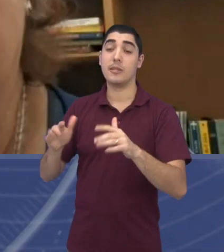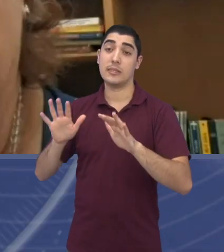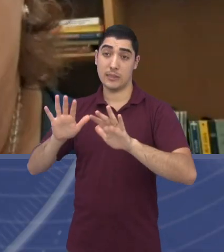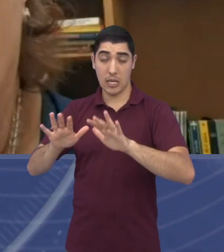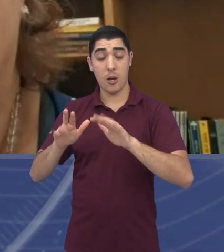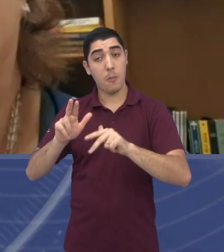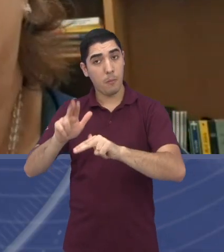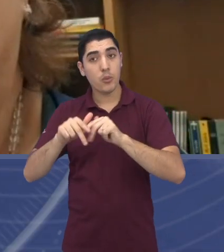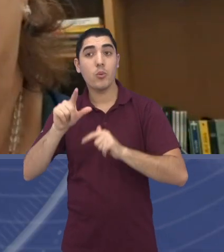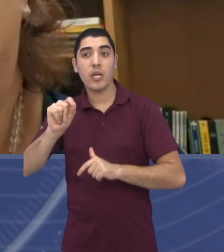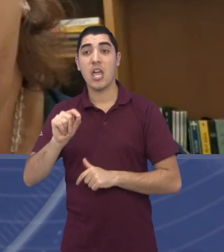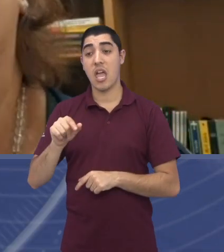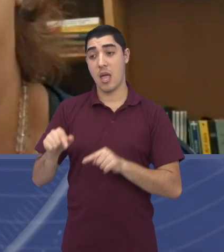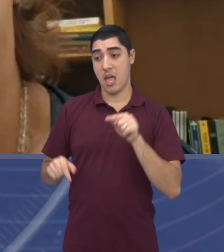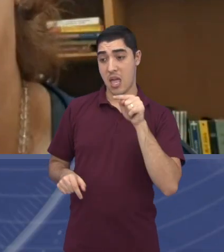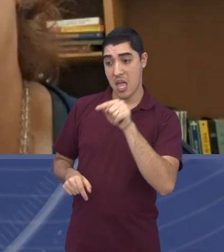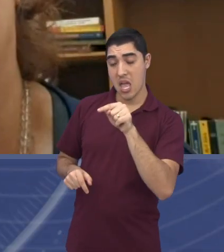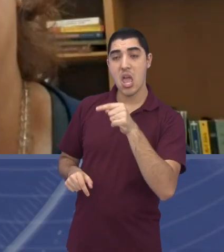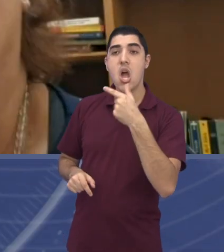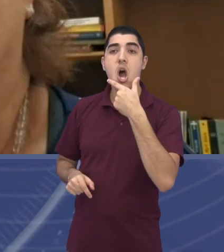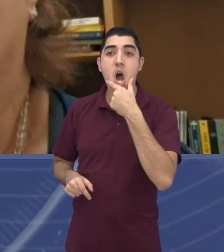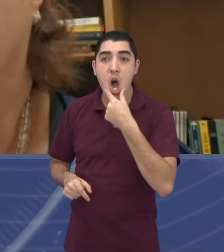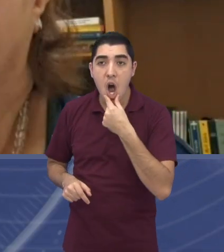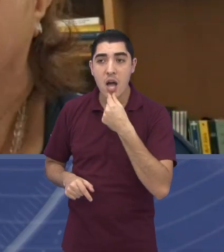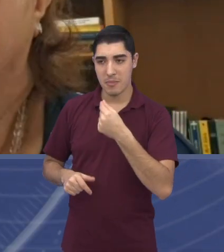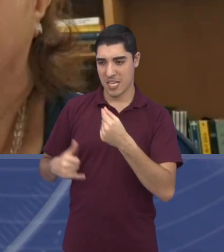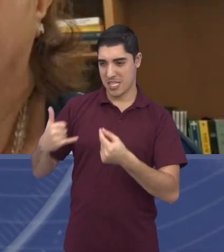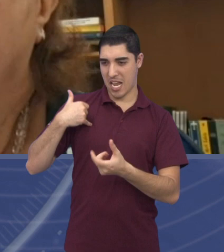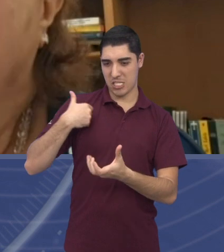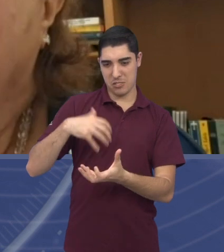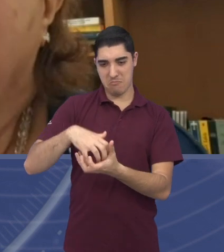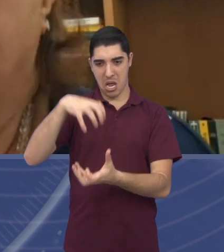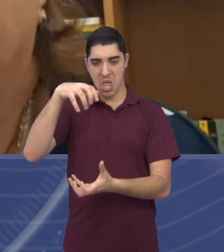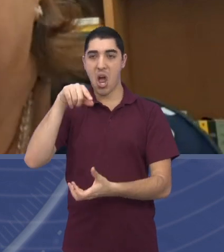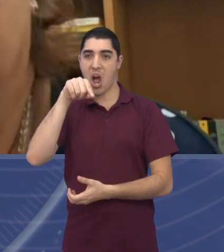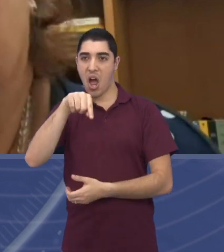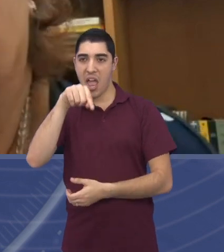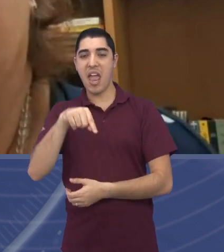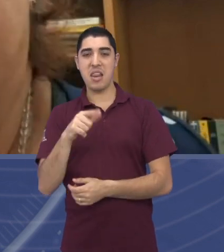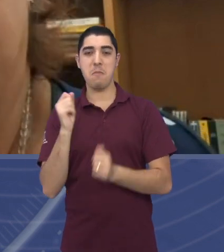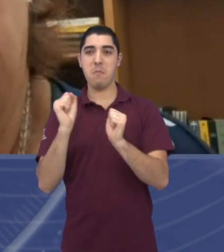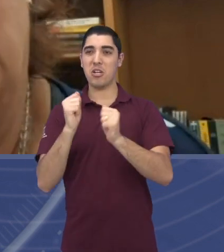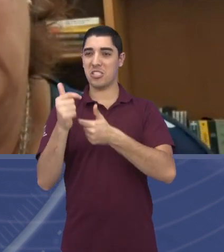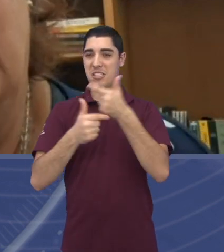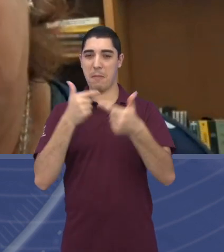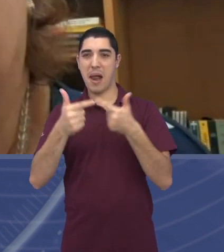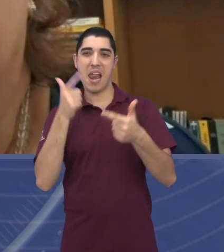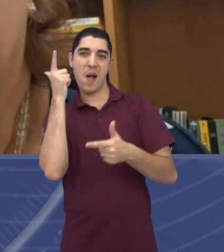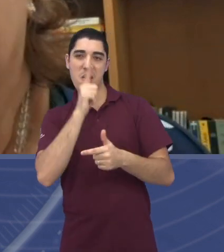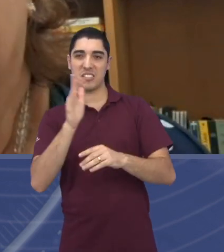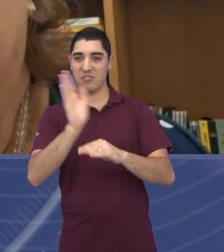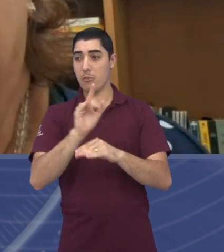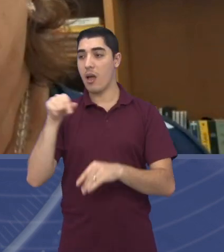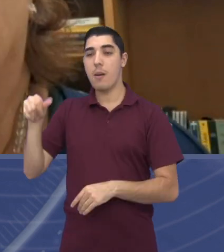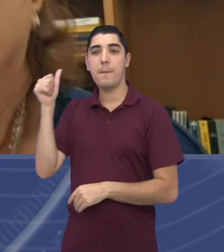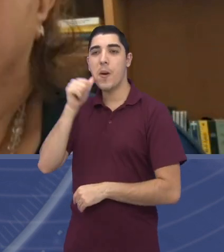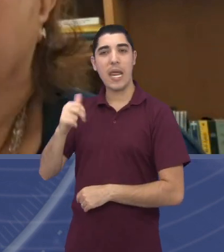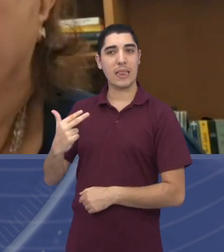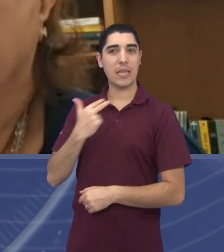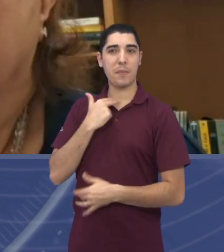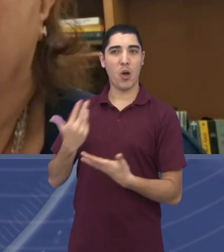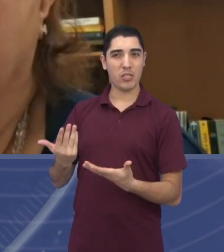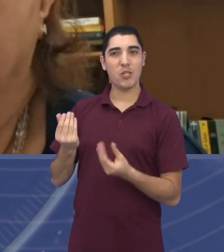Então, essa coisa de que, para os homens, o envelhecimento, que tem muito a ver com a questão reprodutiva e com a